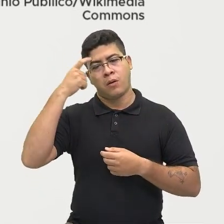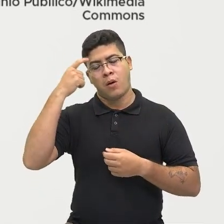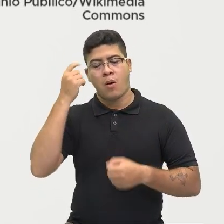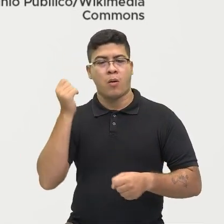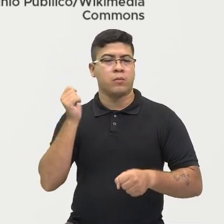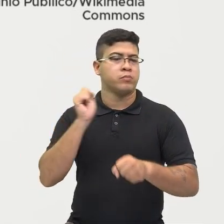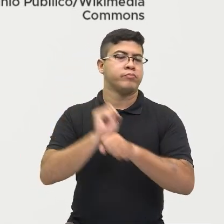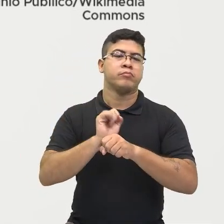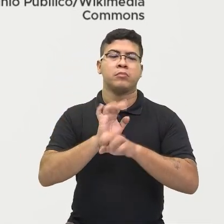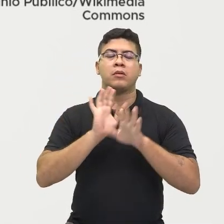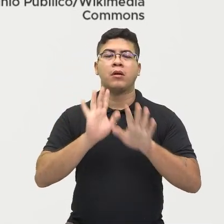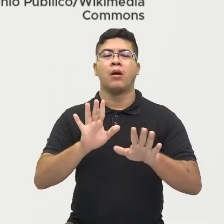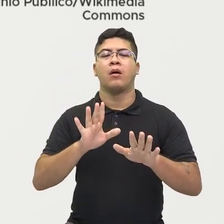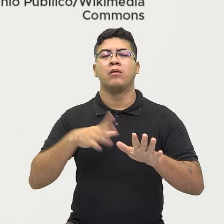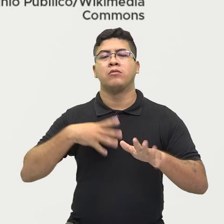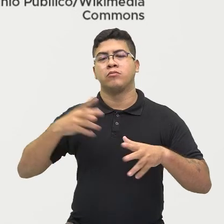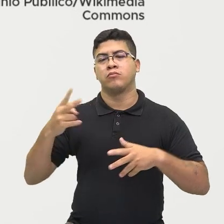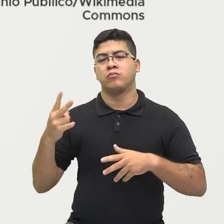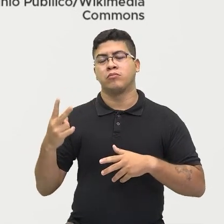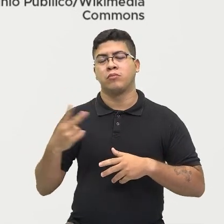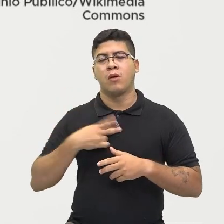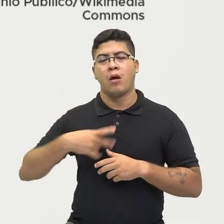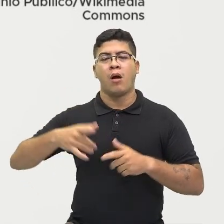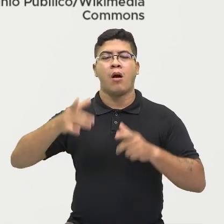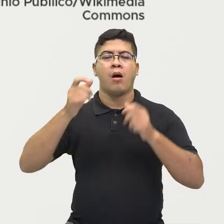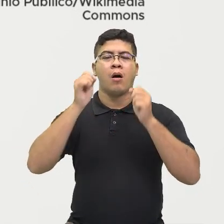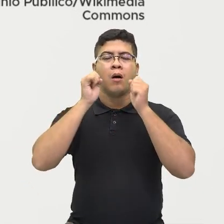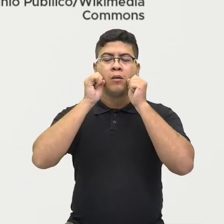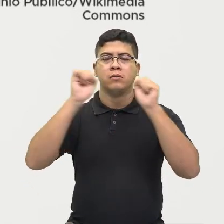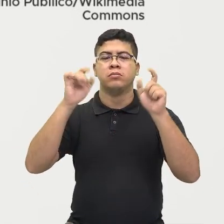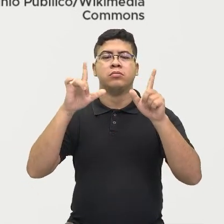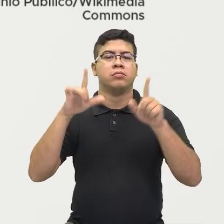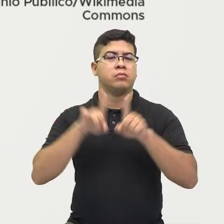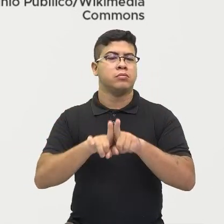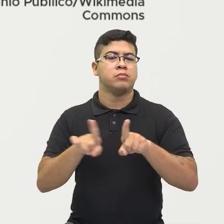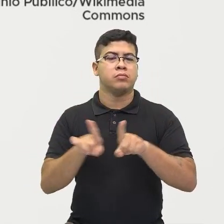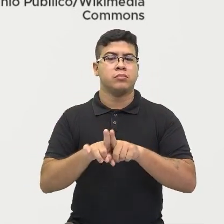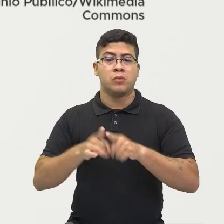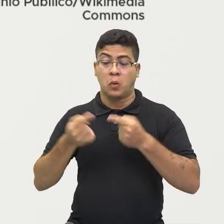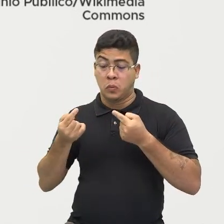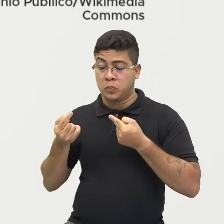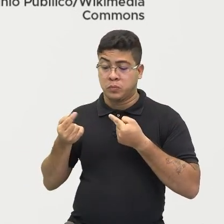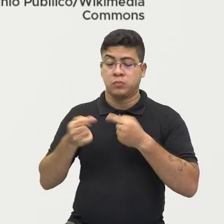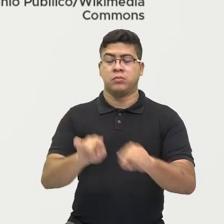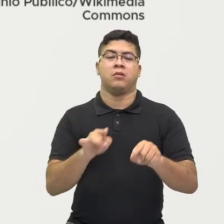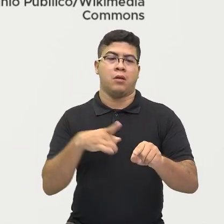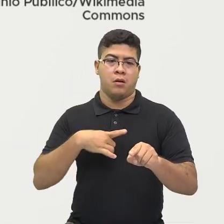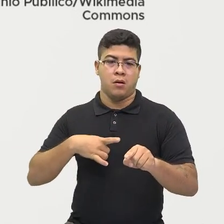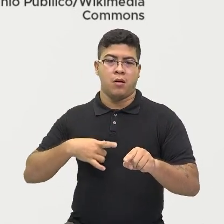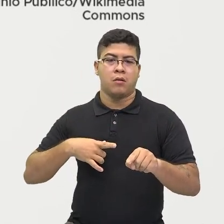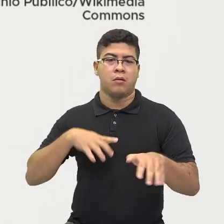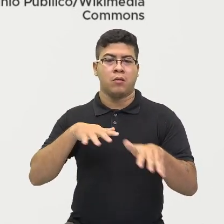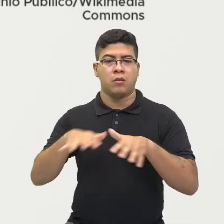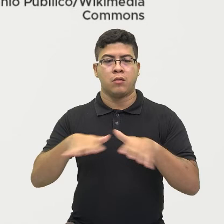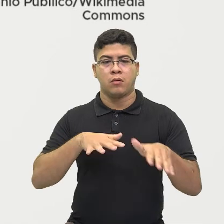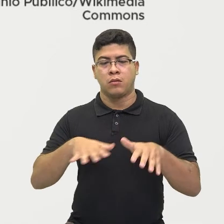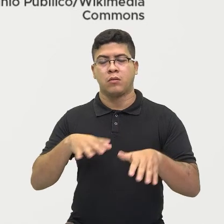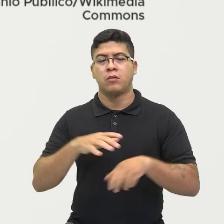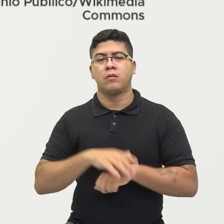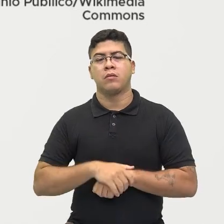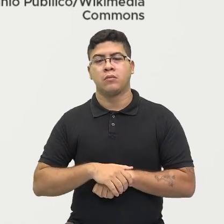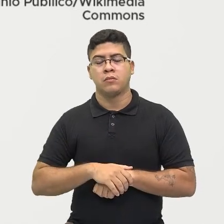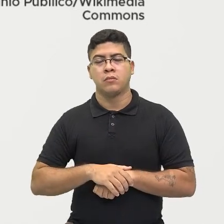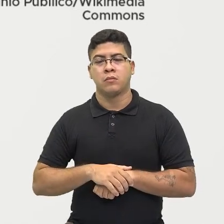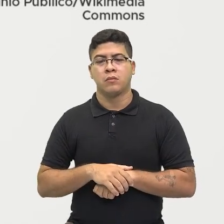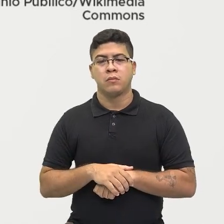o êxtase e o sono, nós queremos exaltar o movimento agressivo, a insônia febril, o